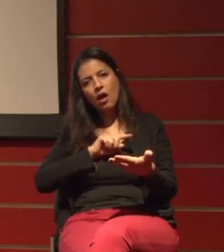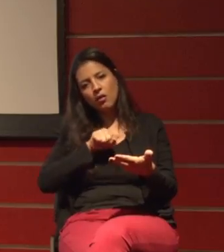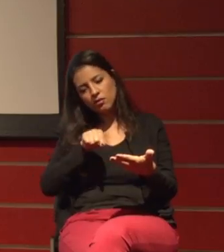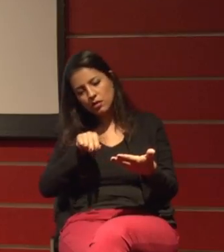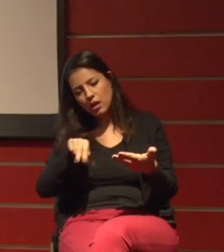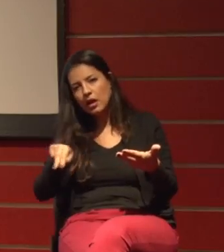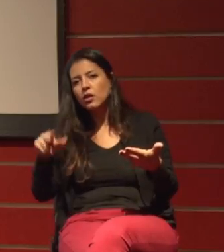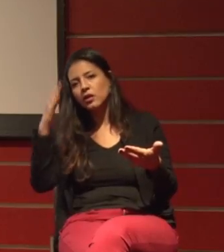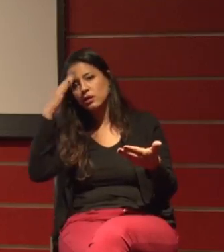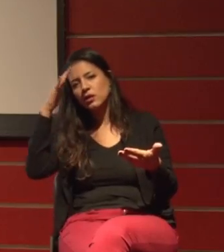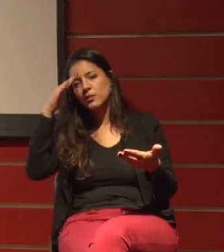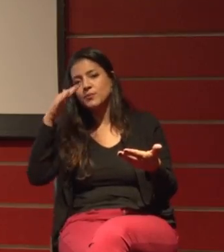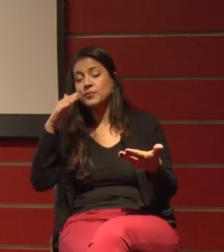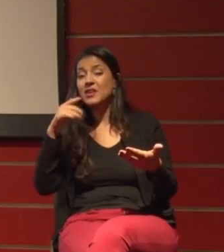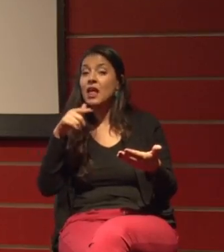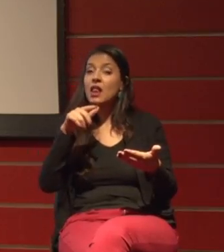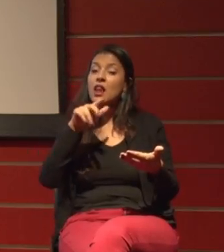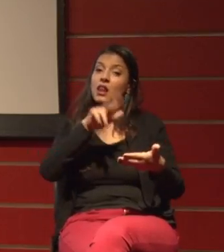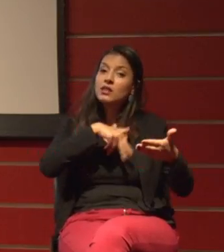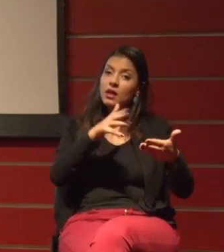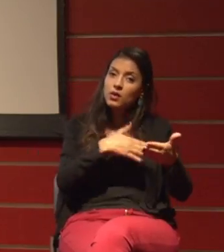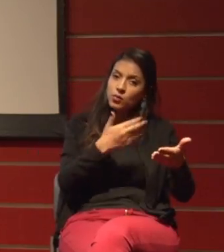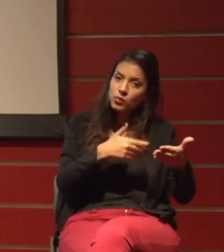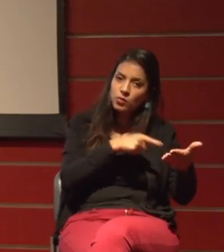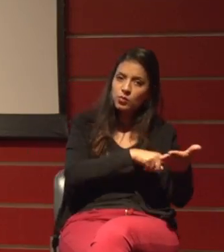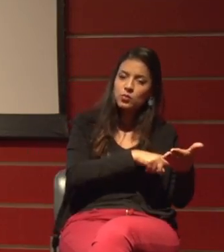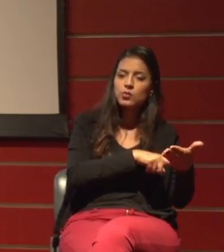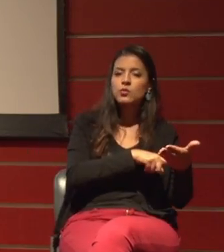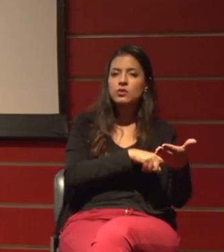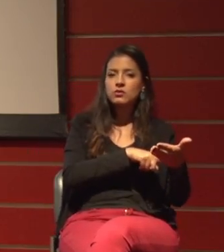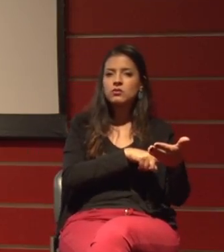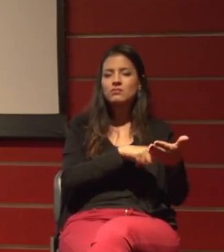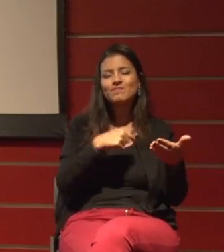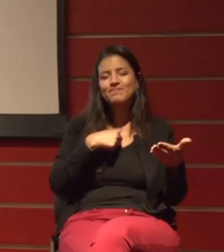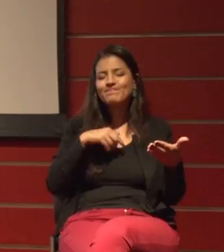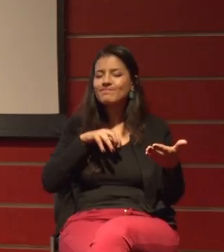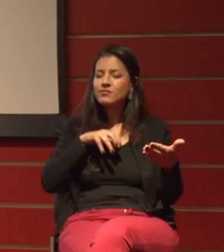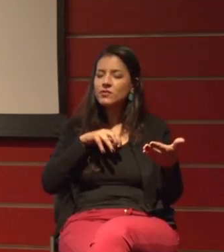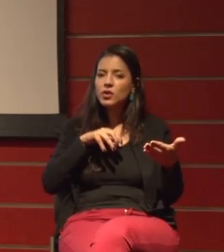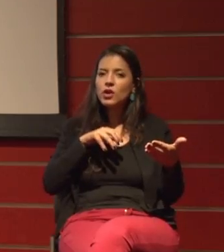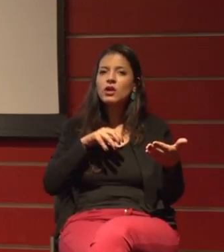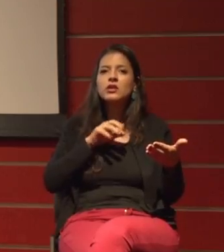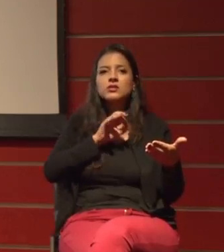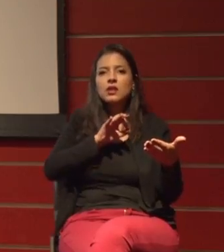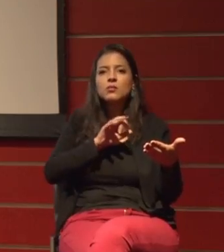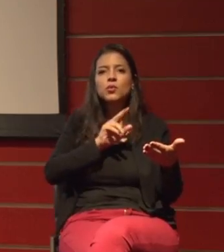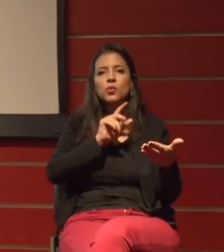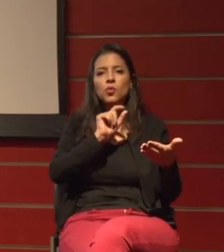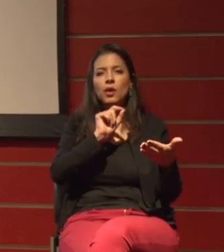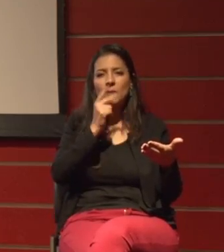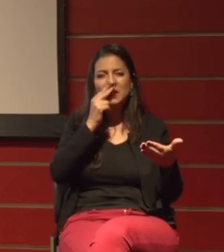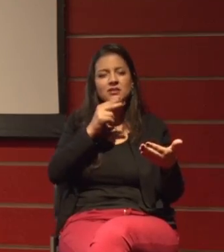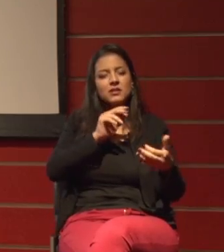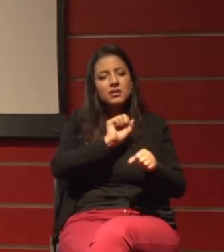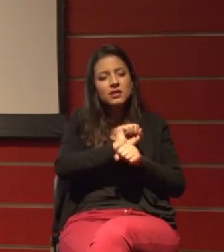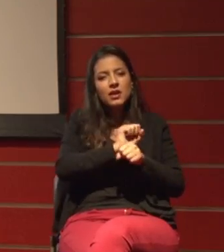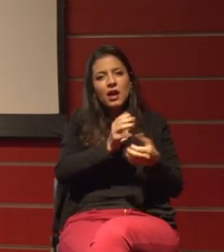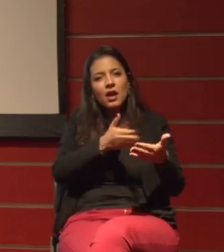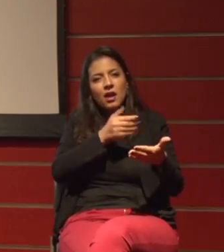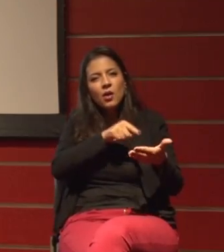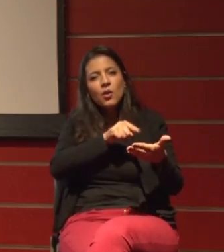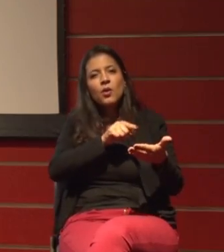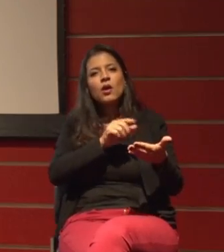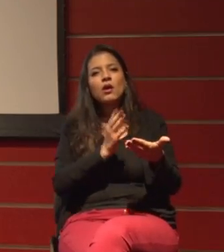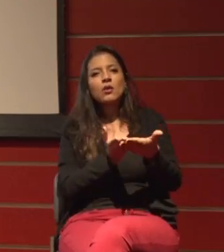no na literatura no livro A gente Inclusive eu eu eu guardo espaços para botar Barriga né pro pro